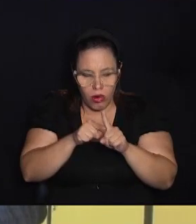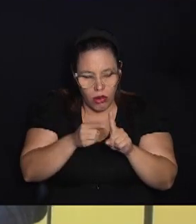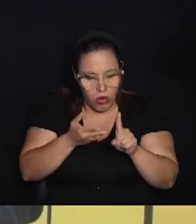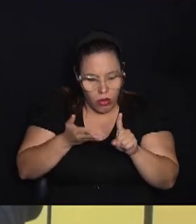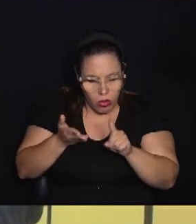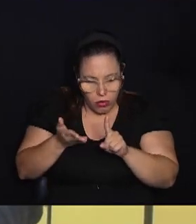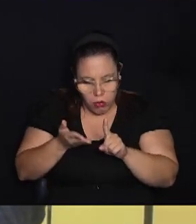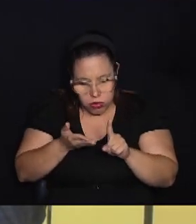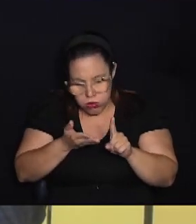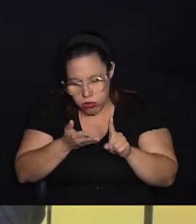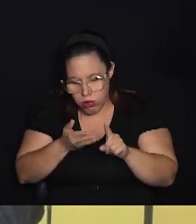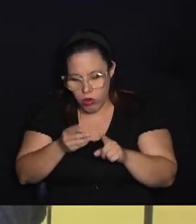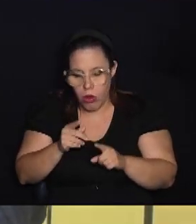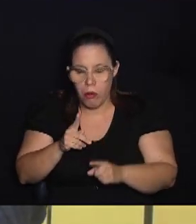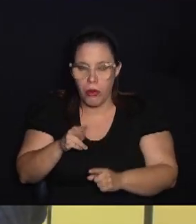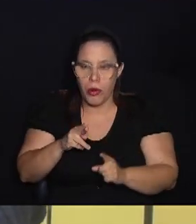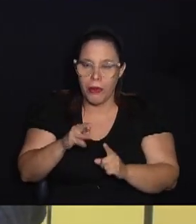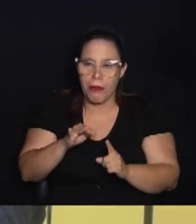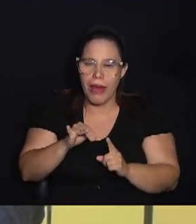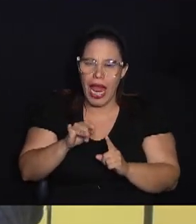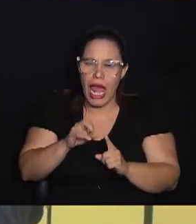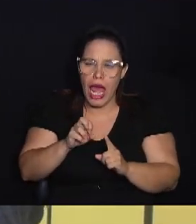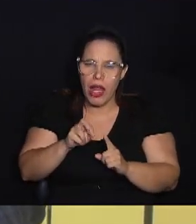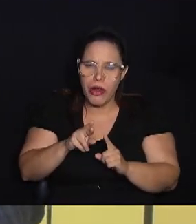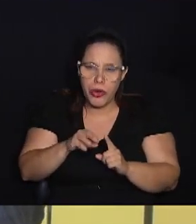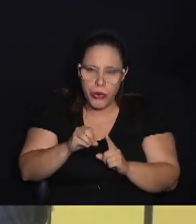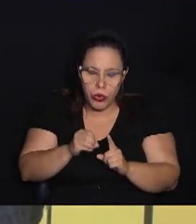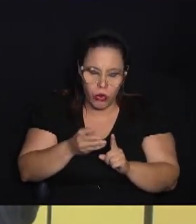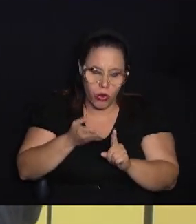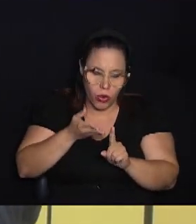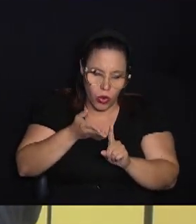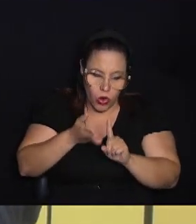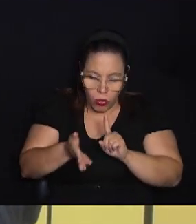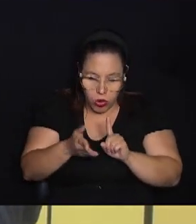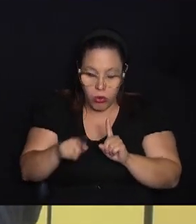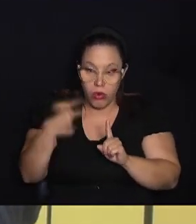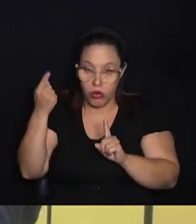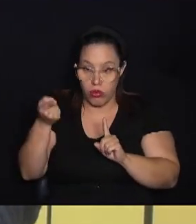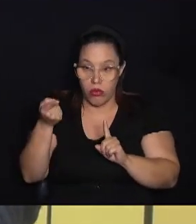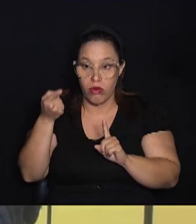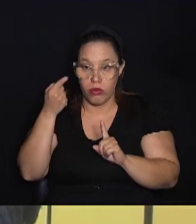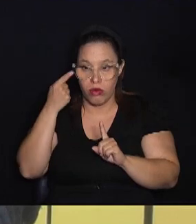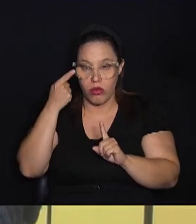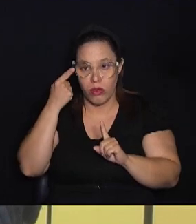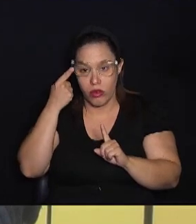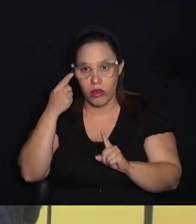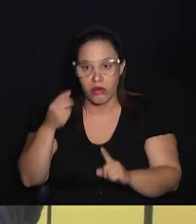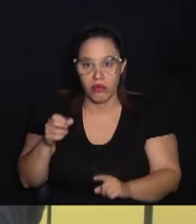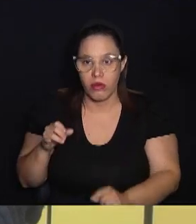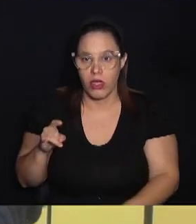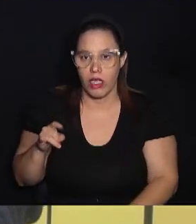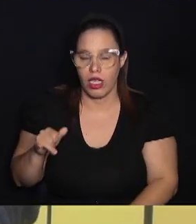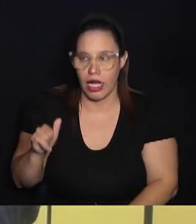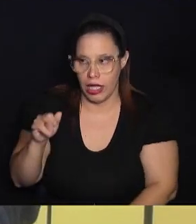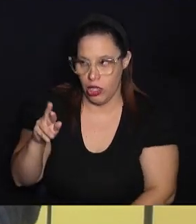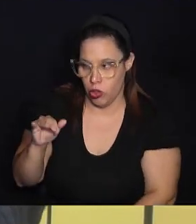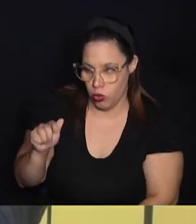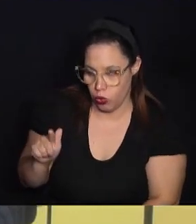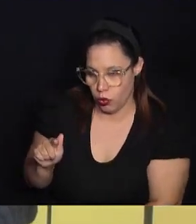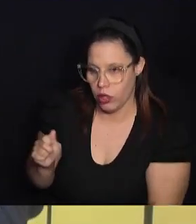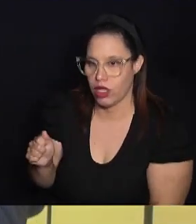gestação parto e pério com o yoga então o yoga tá na minha vida há muito tempo né eu pratico há muito tempo